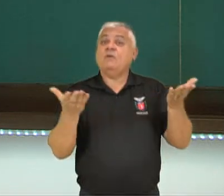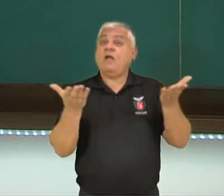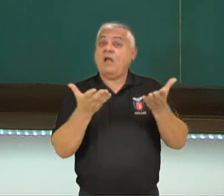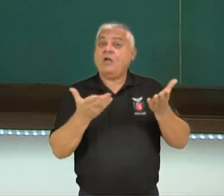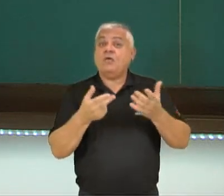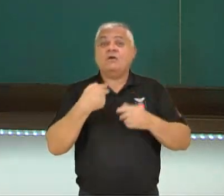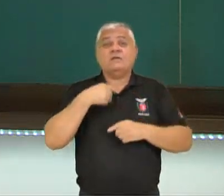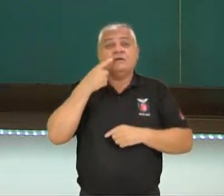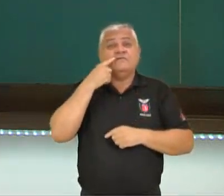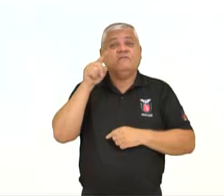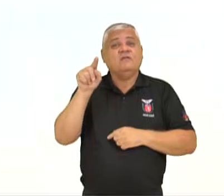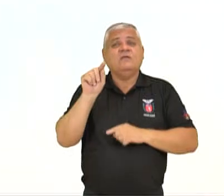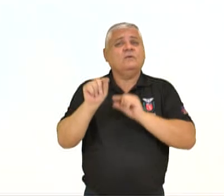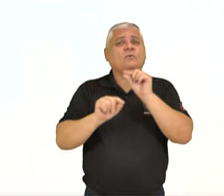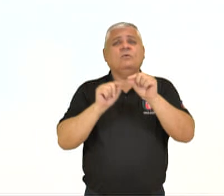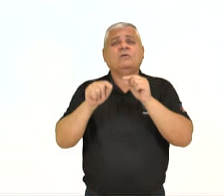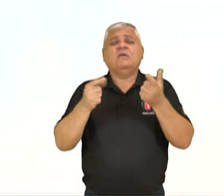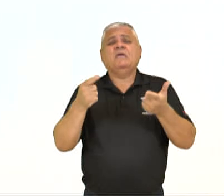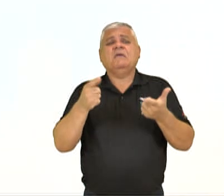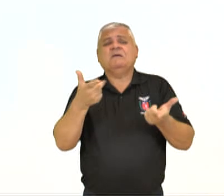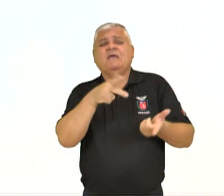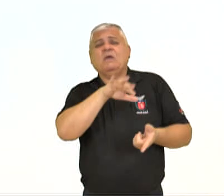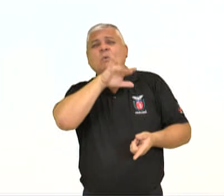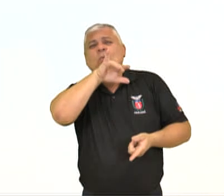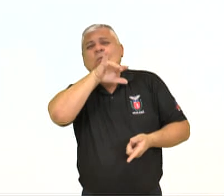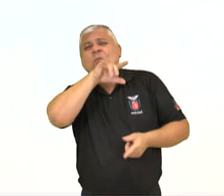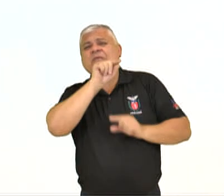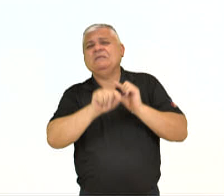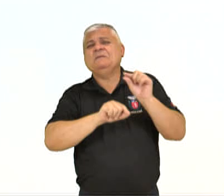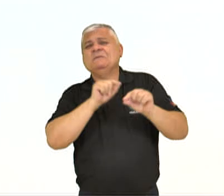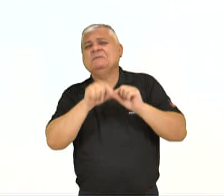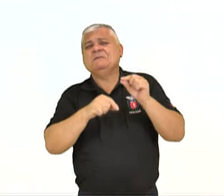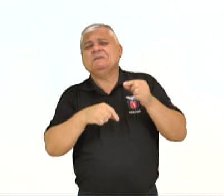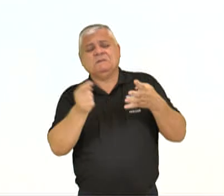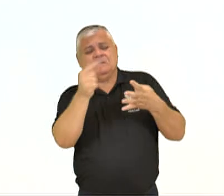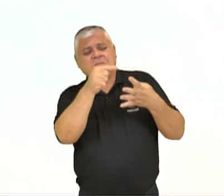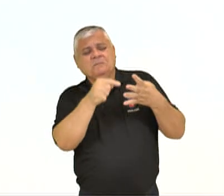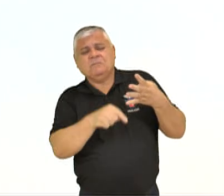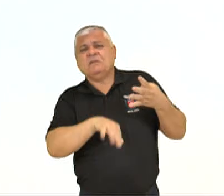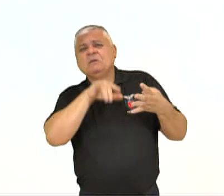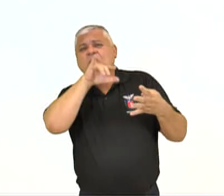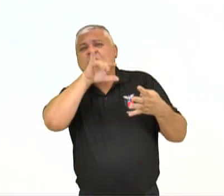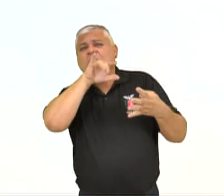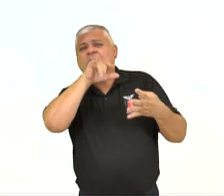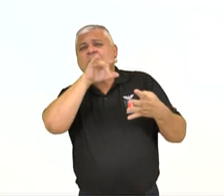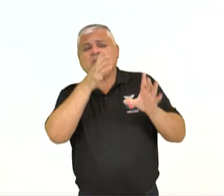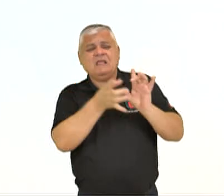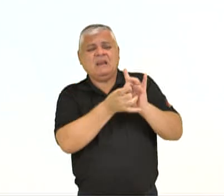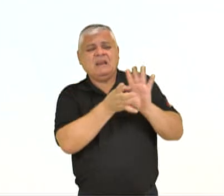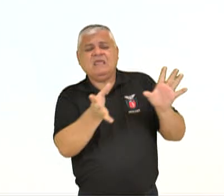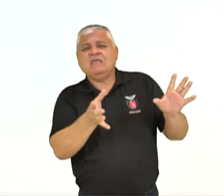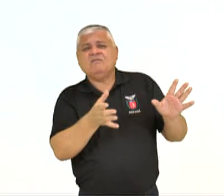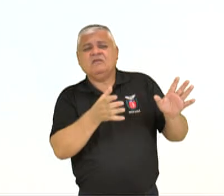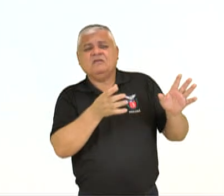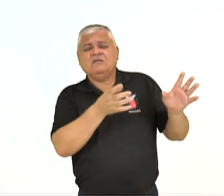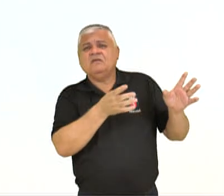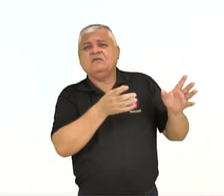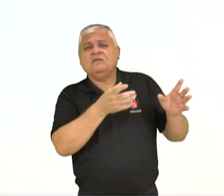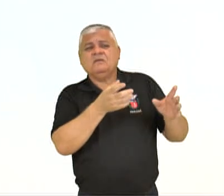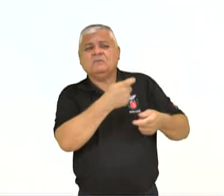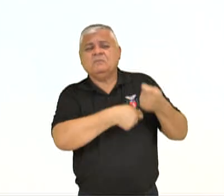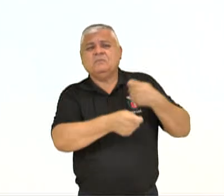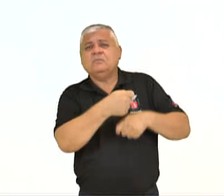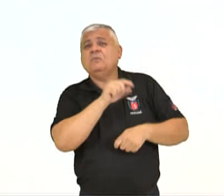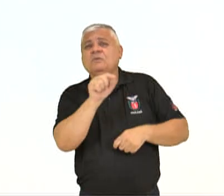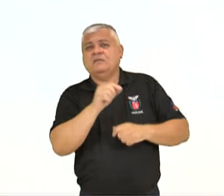uma olhada quais são as desvantagens que esse liberalismo econômico, naquele momento, poderia trazer